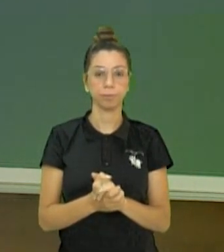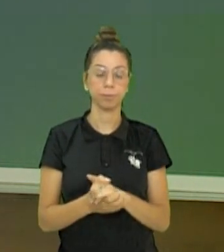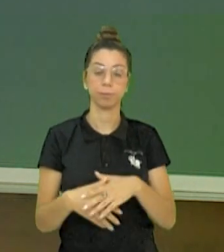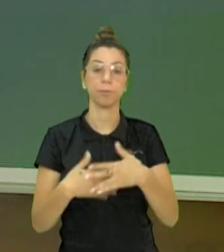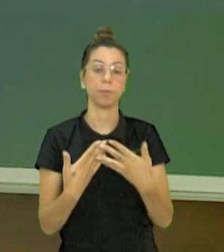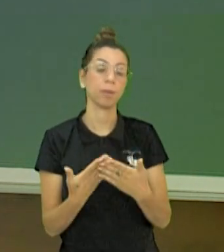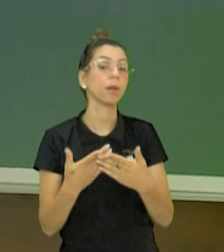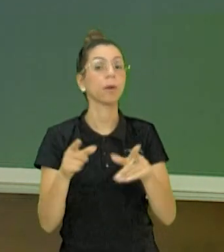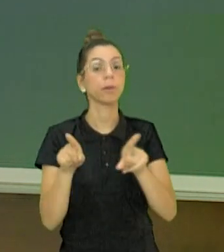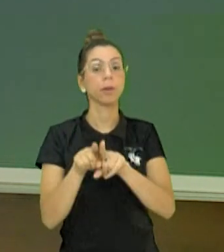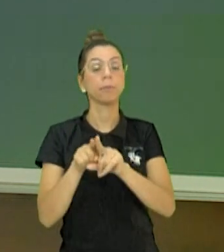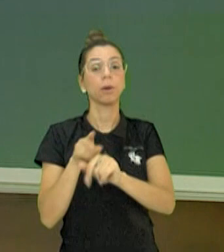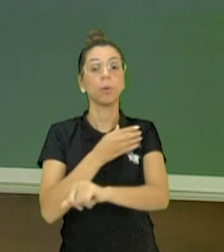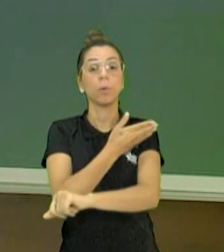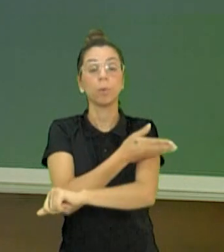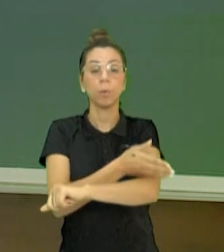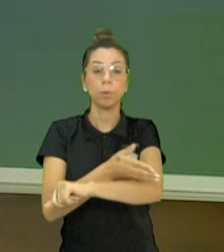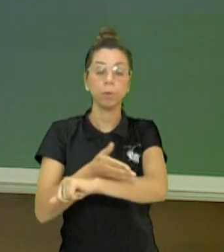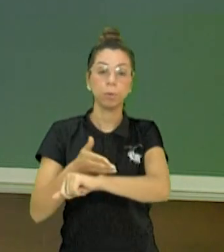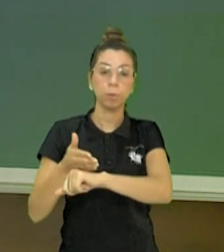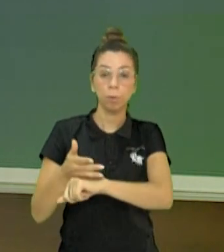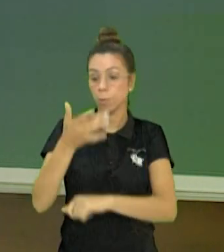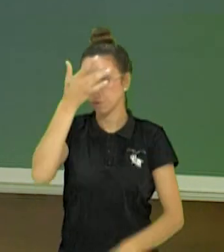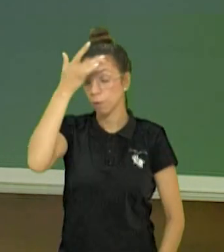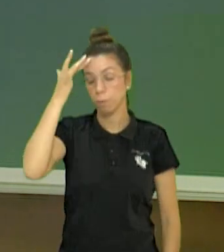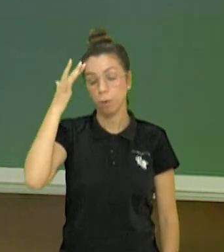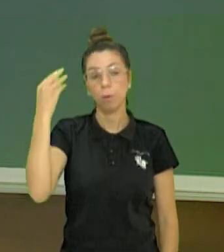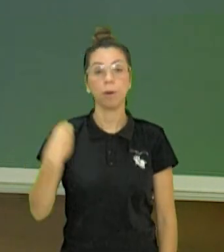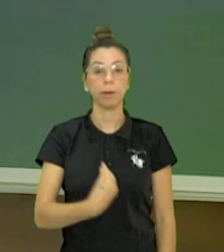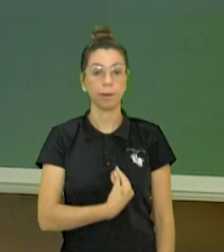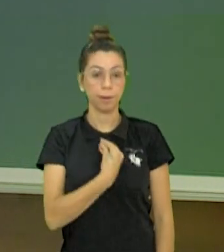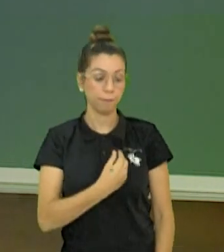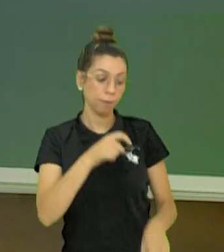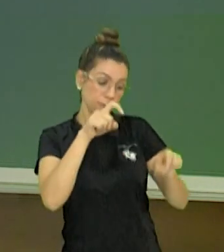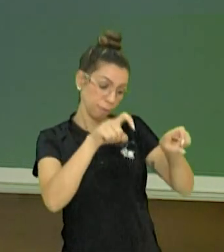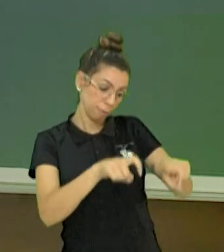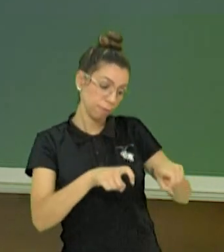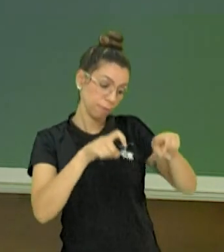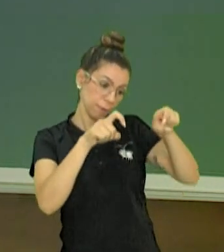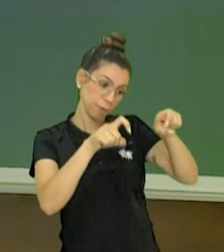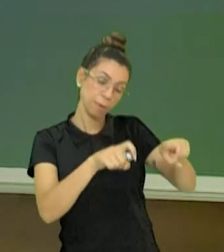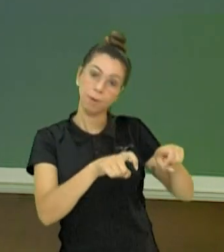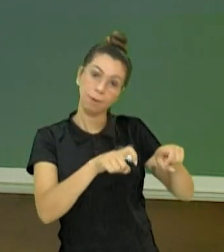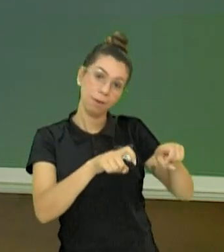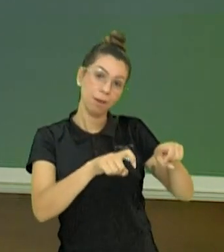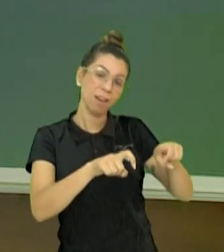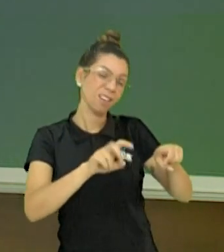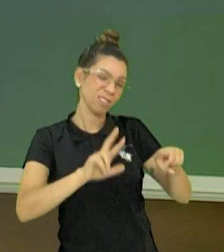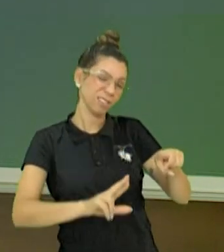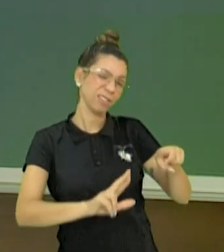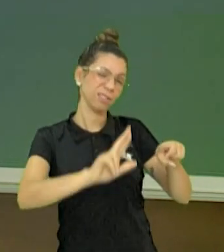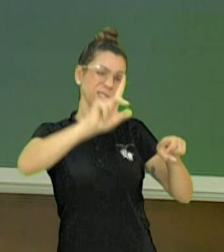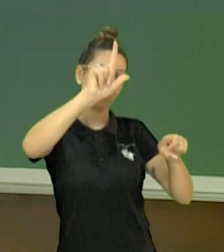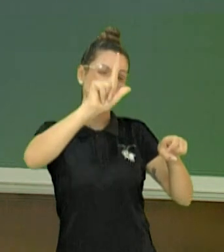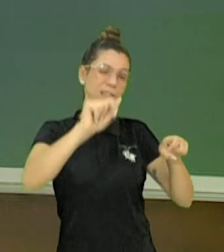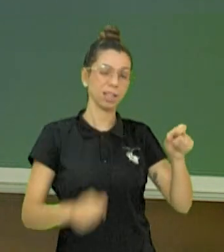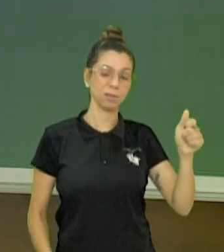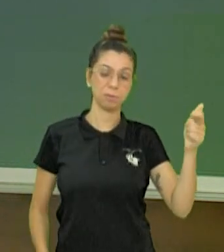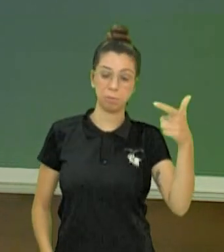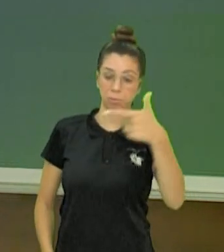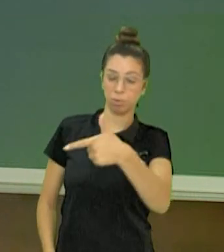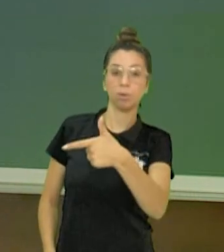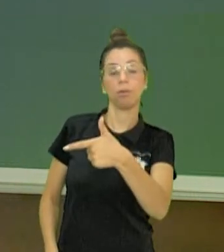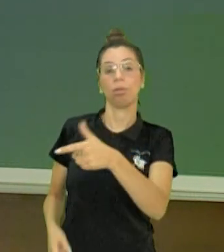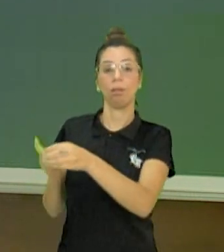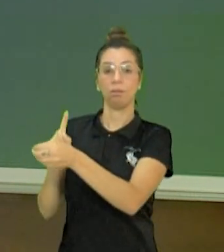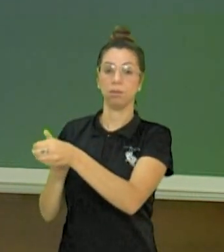Os hábitos das pessoas que moram no campo pode não ser tão igual quanto o do pessoal que